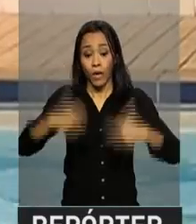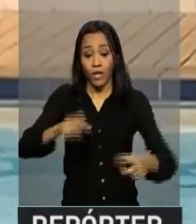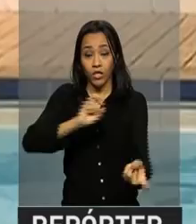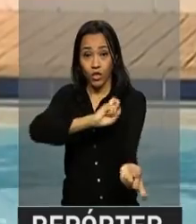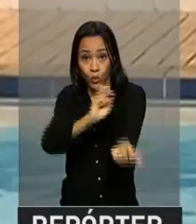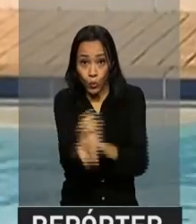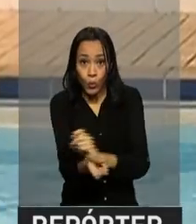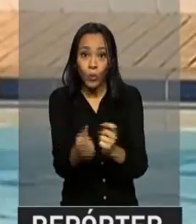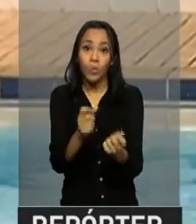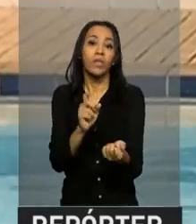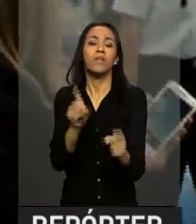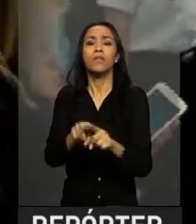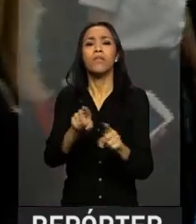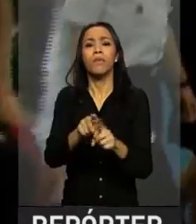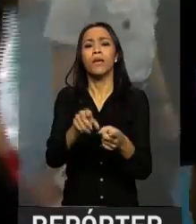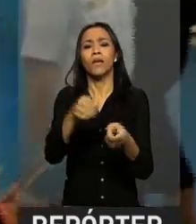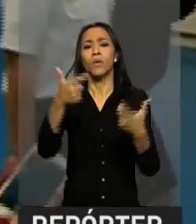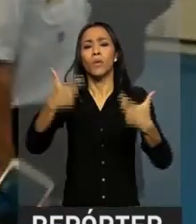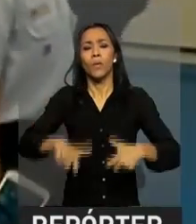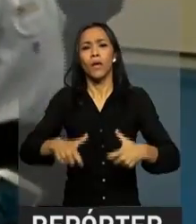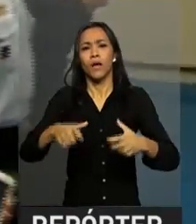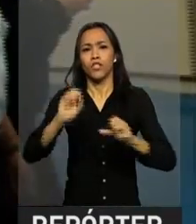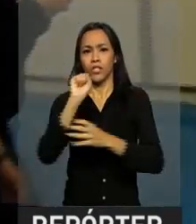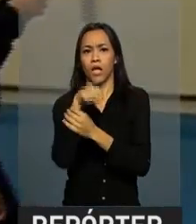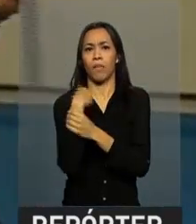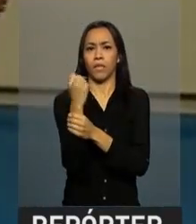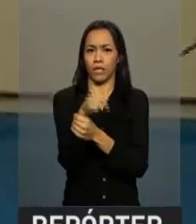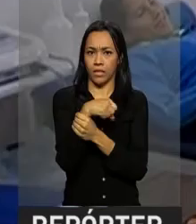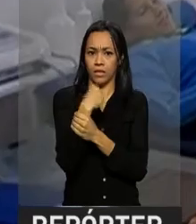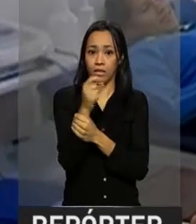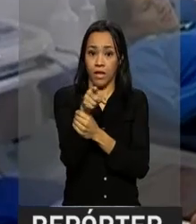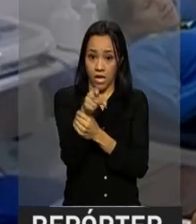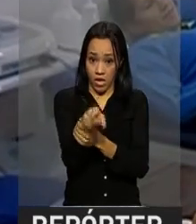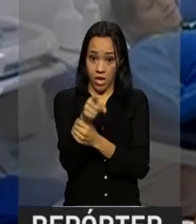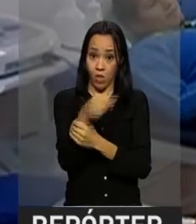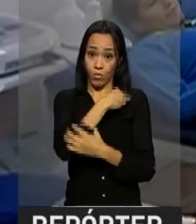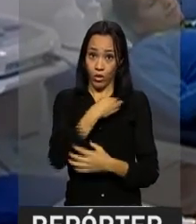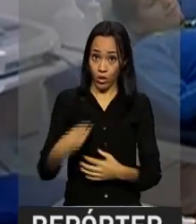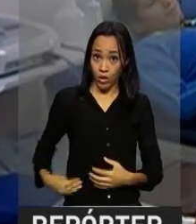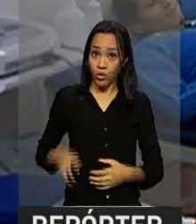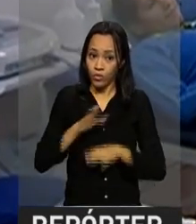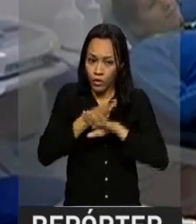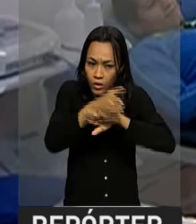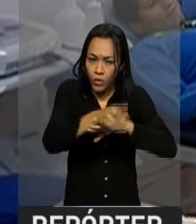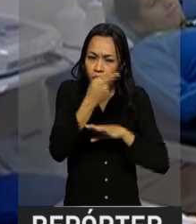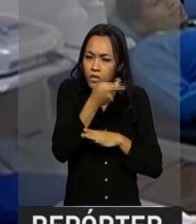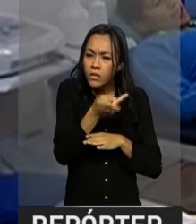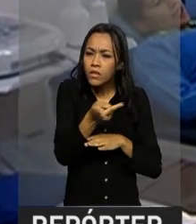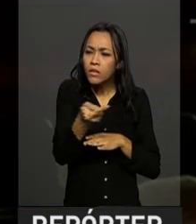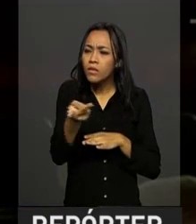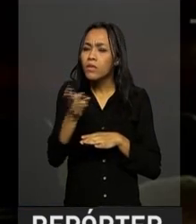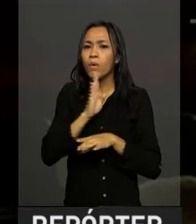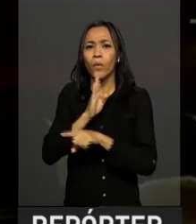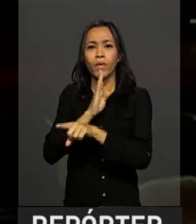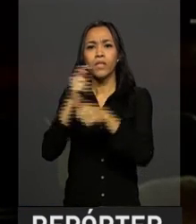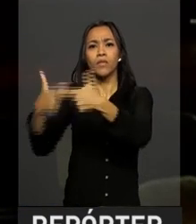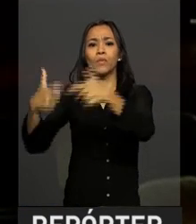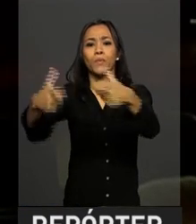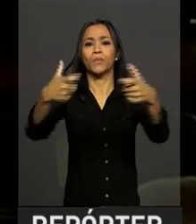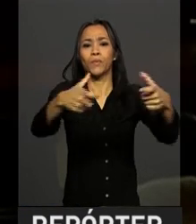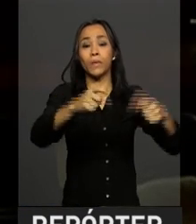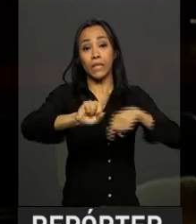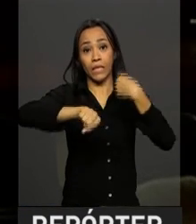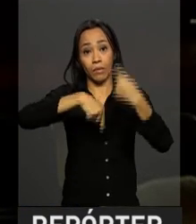um centro de reabilitação. O ministro da Defesa, Raul Jungmann, conheceu as principais instalações do centro e assistiu a